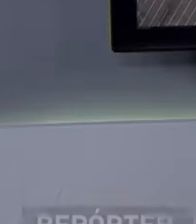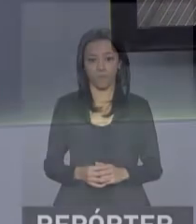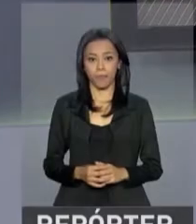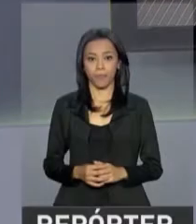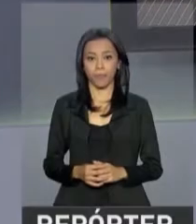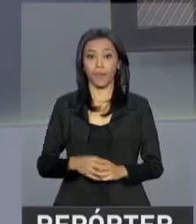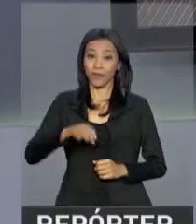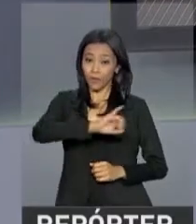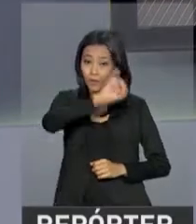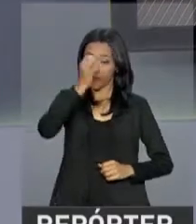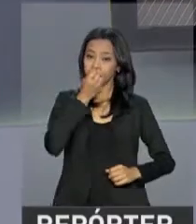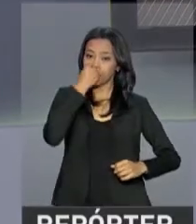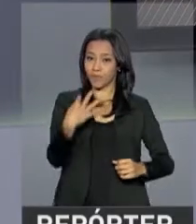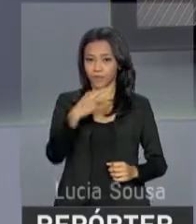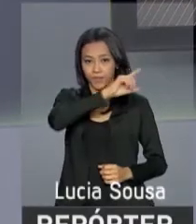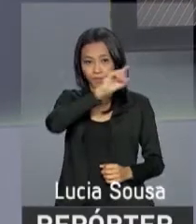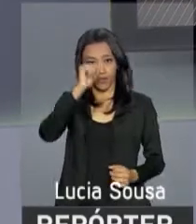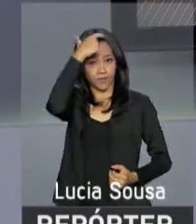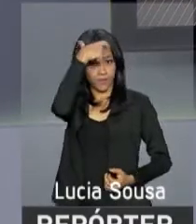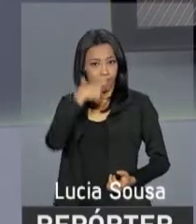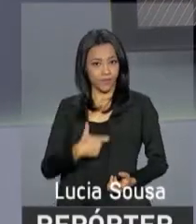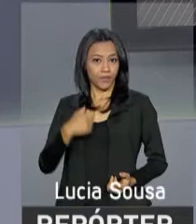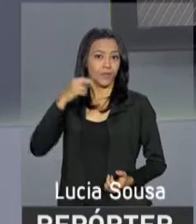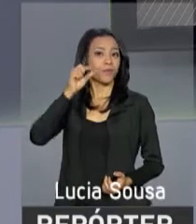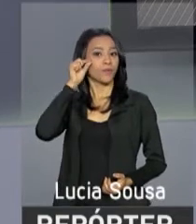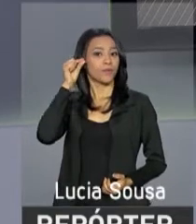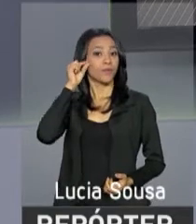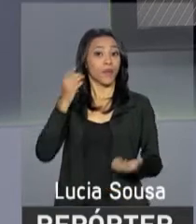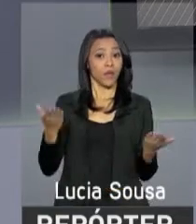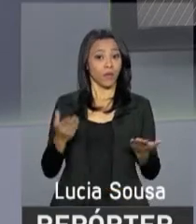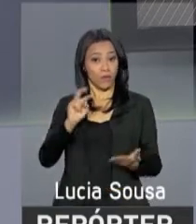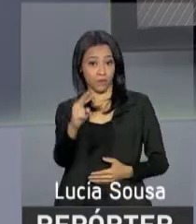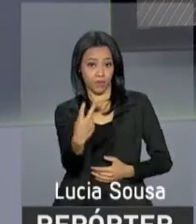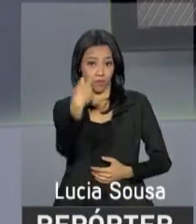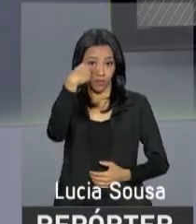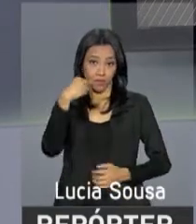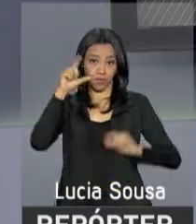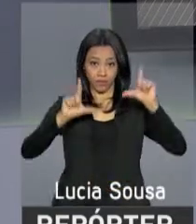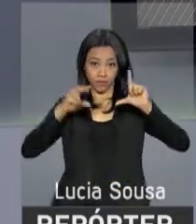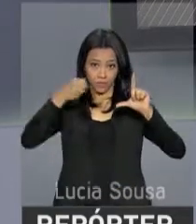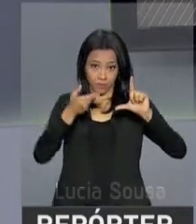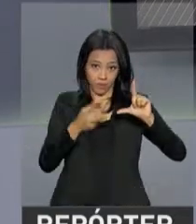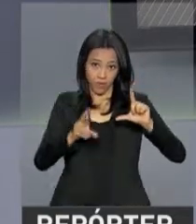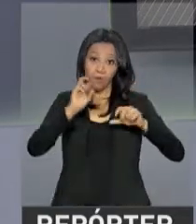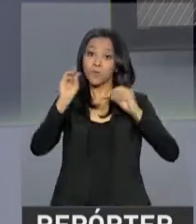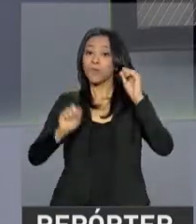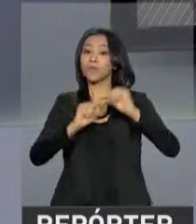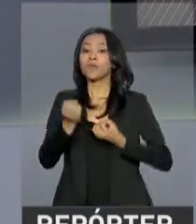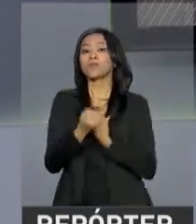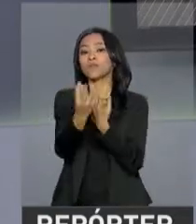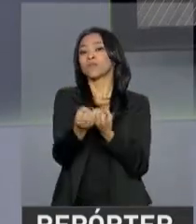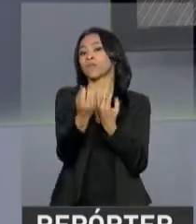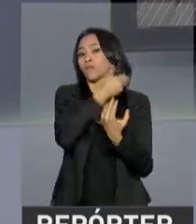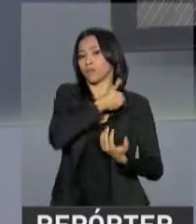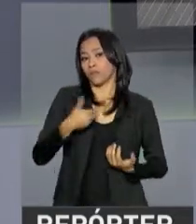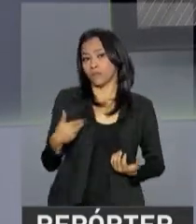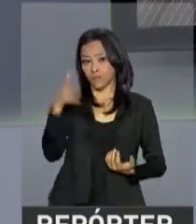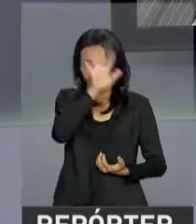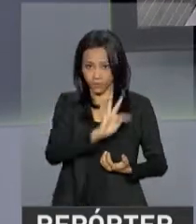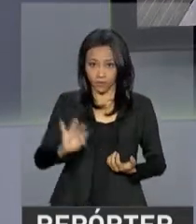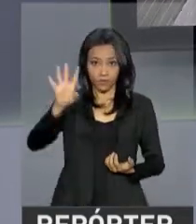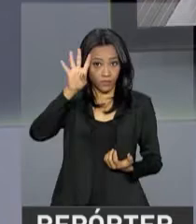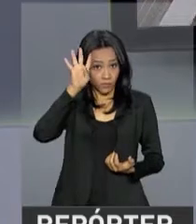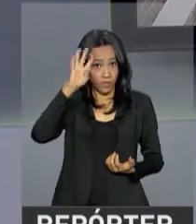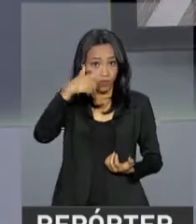olá bom dia eu sou país há dias ea partir de agora você acompanha o repórter nbr com as notícias do governo federal desta